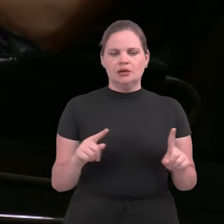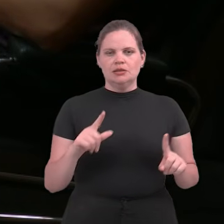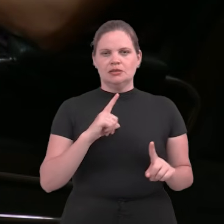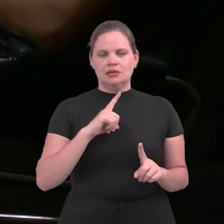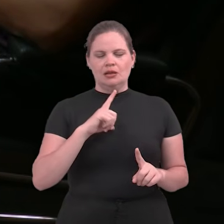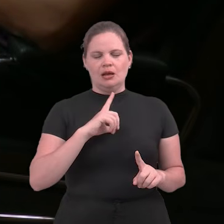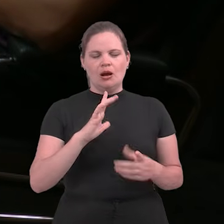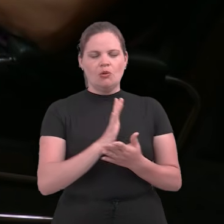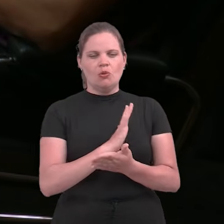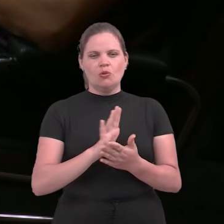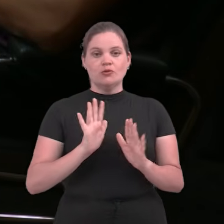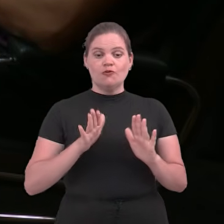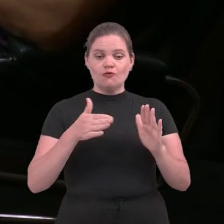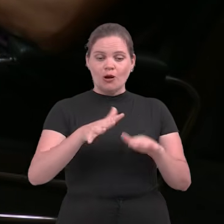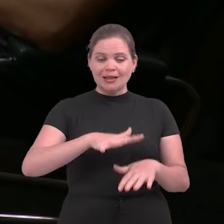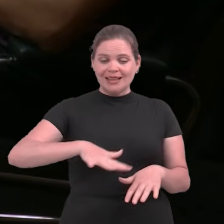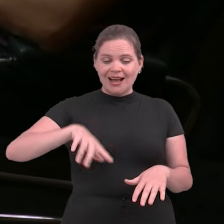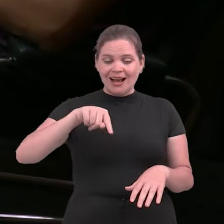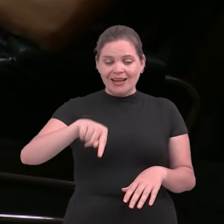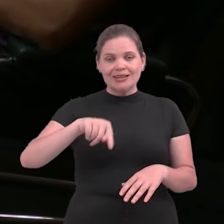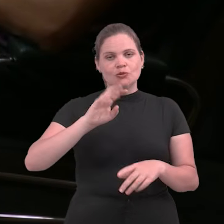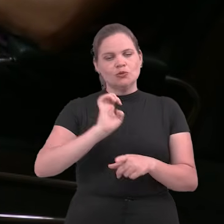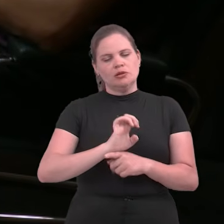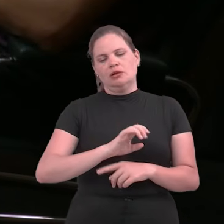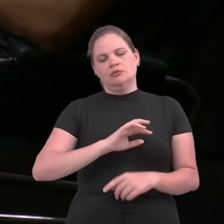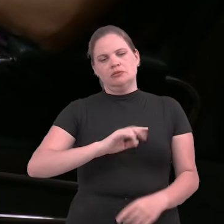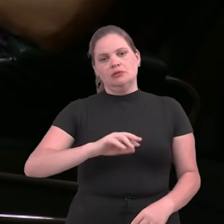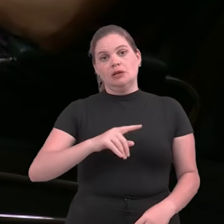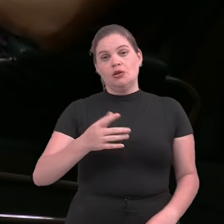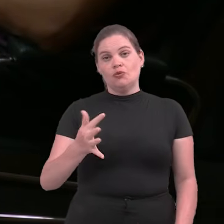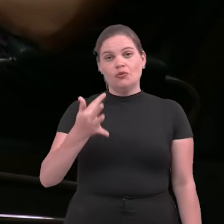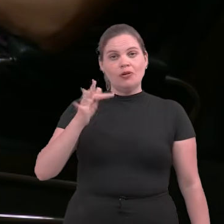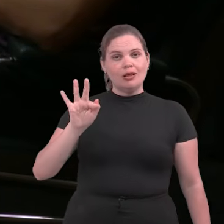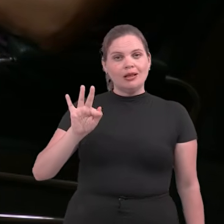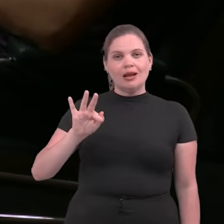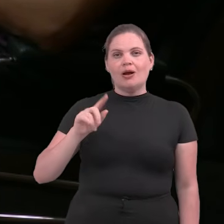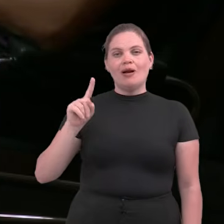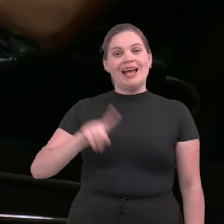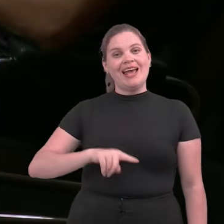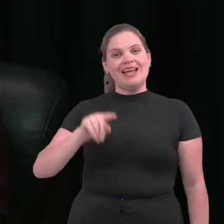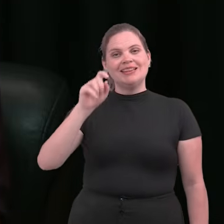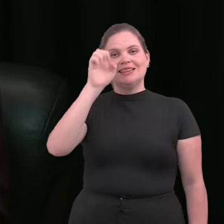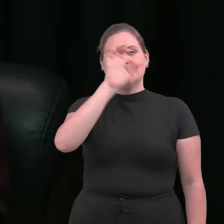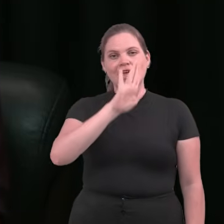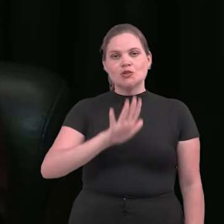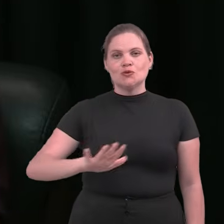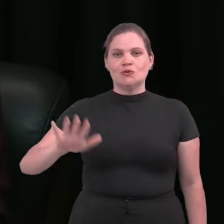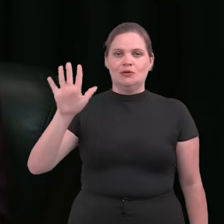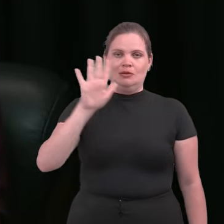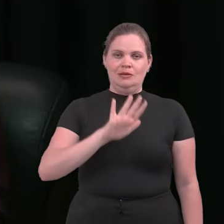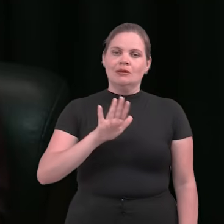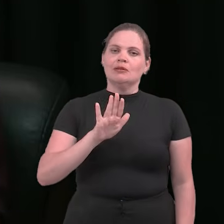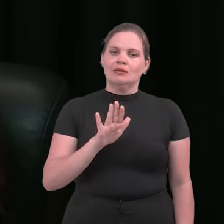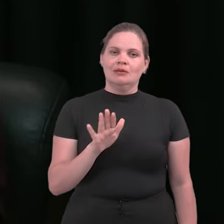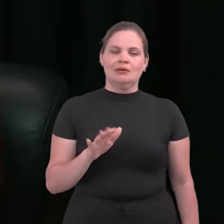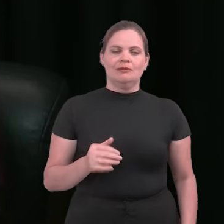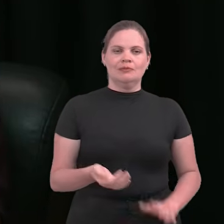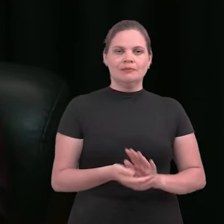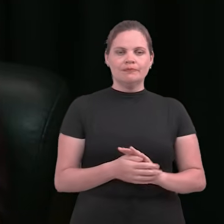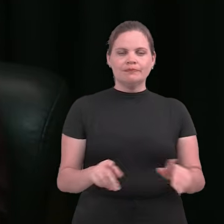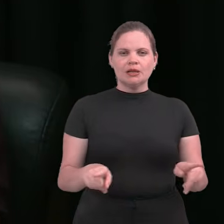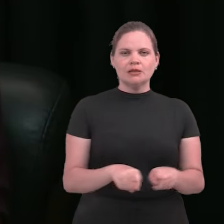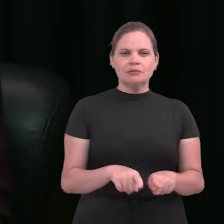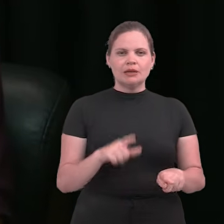resolver. E o Ministério Público Federal, onde eu estou lotado, ele trabalha em causas federais. E há muitas pessoas